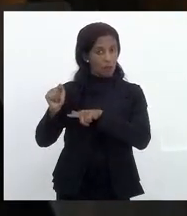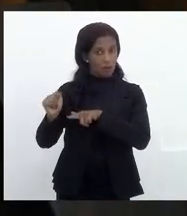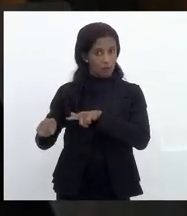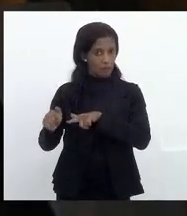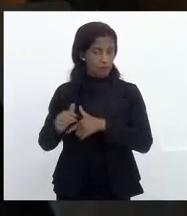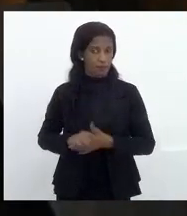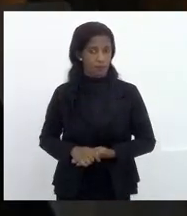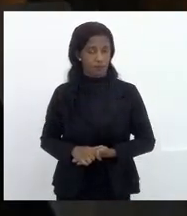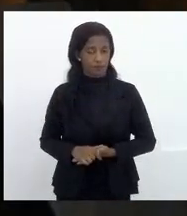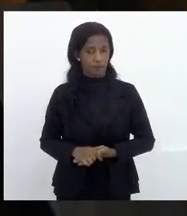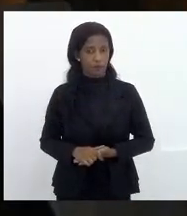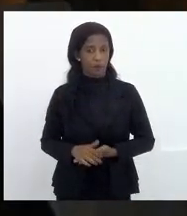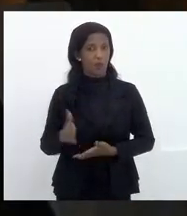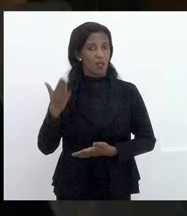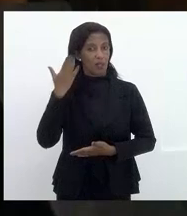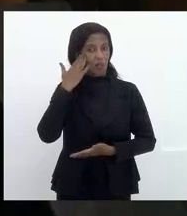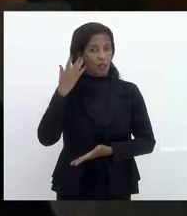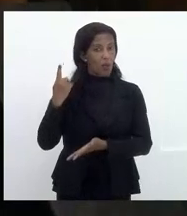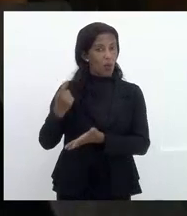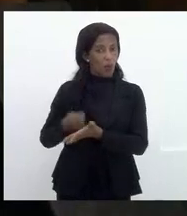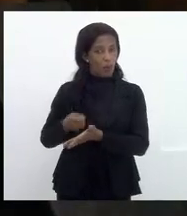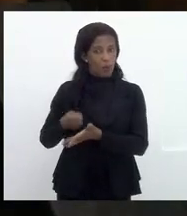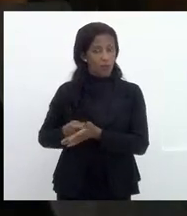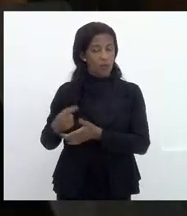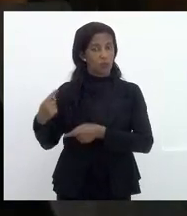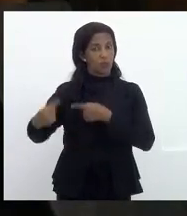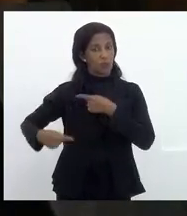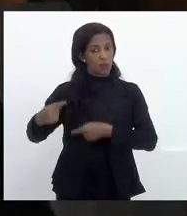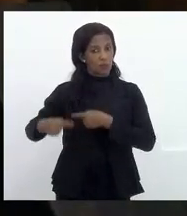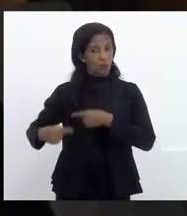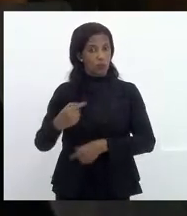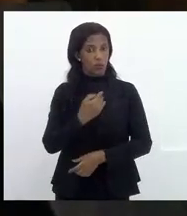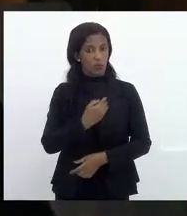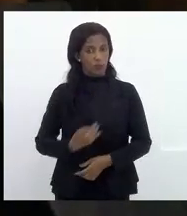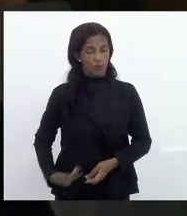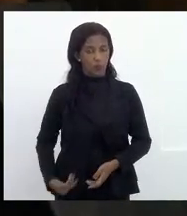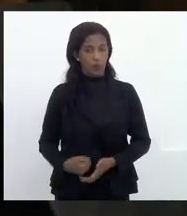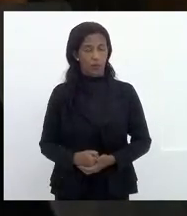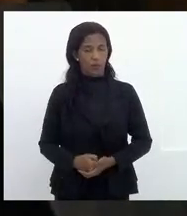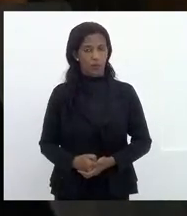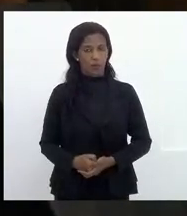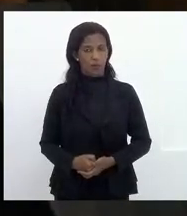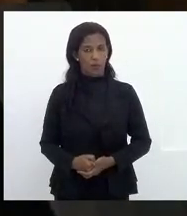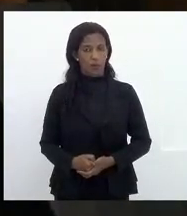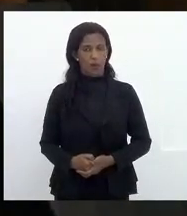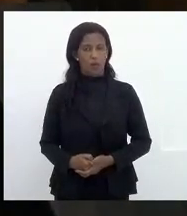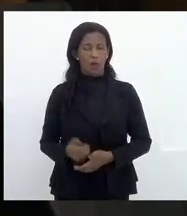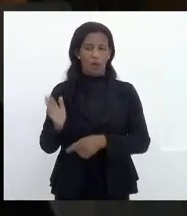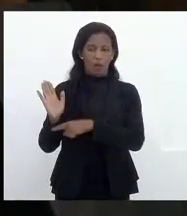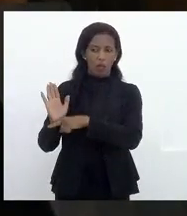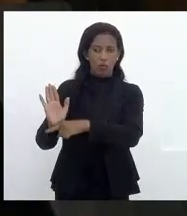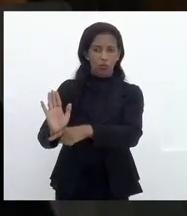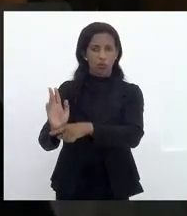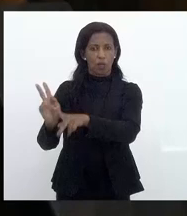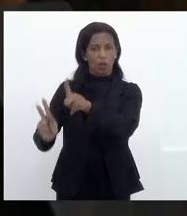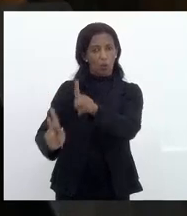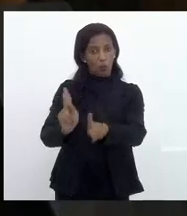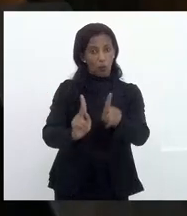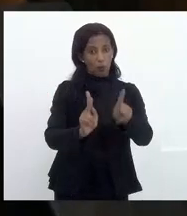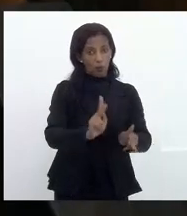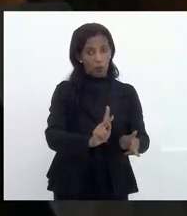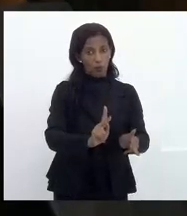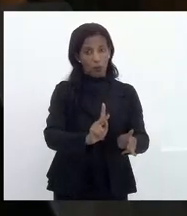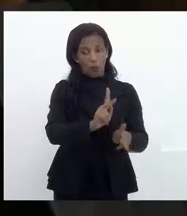lança que tem obrigação de fazer a políticas públicas atender o povo que é quem os paga